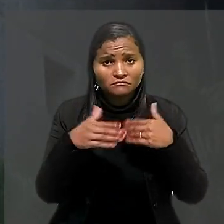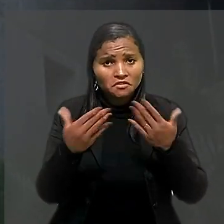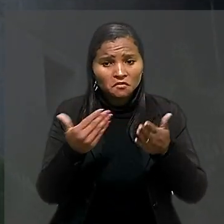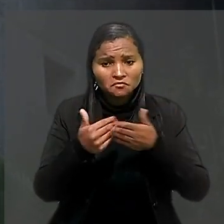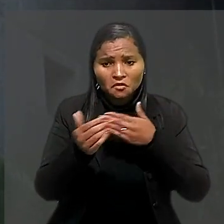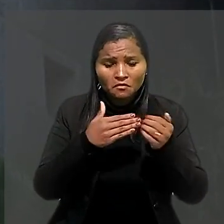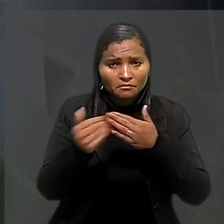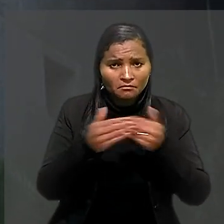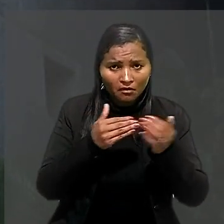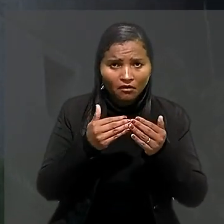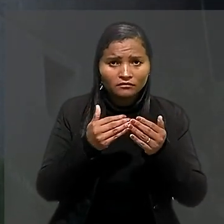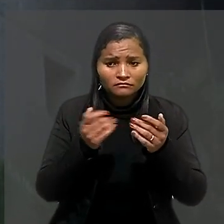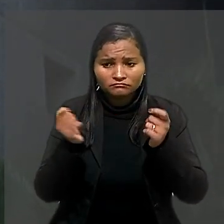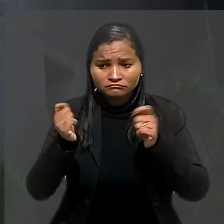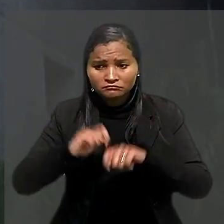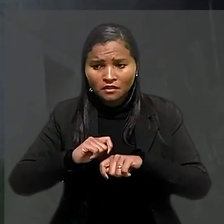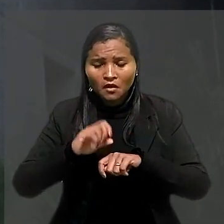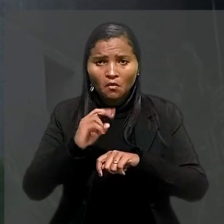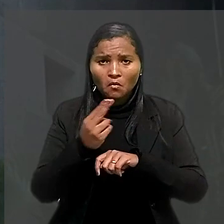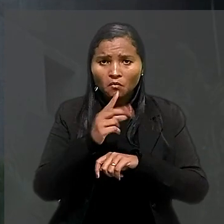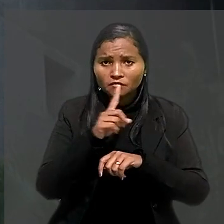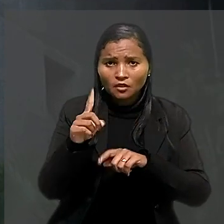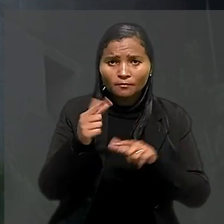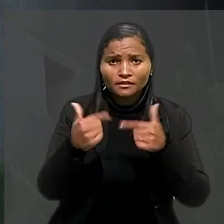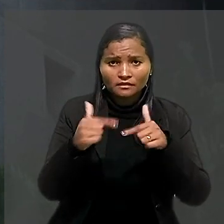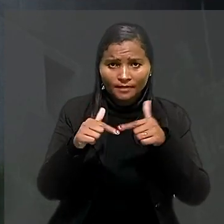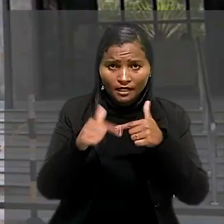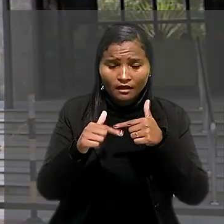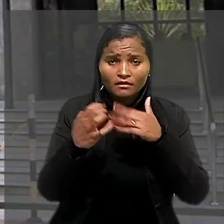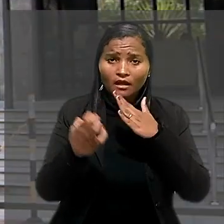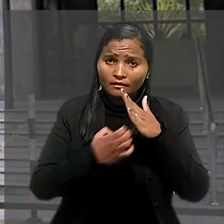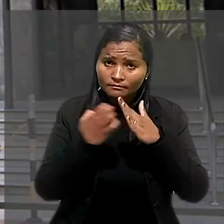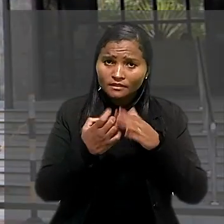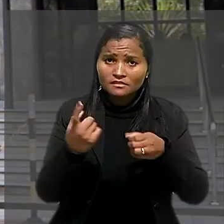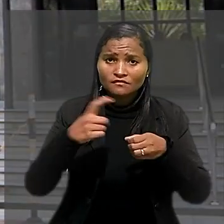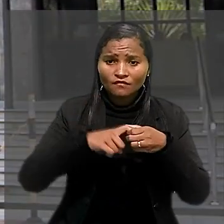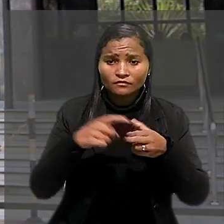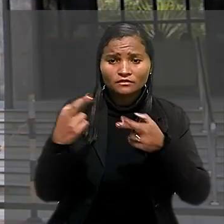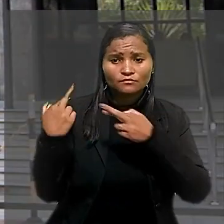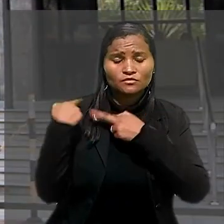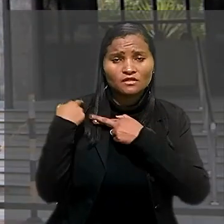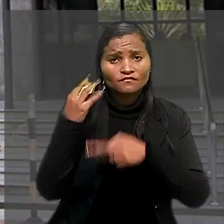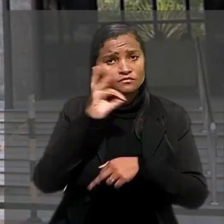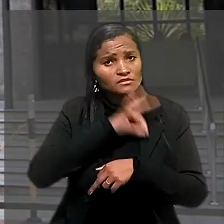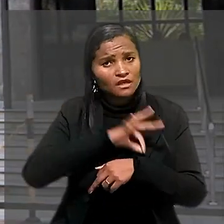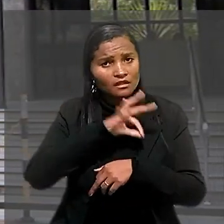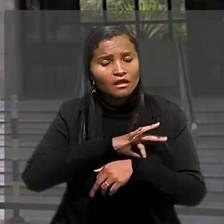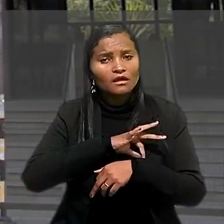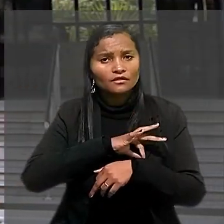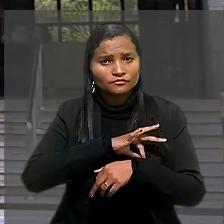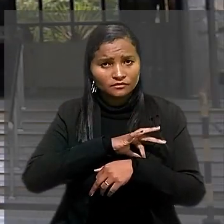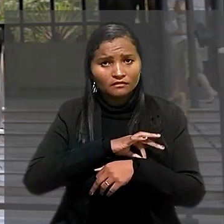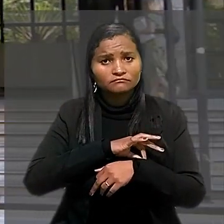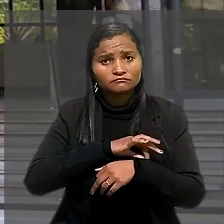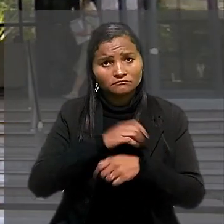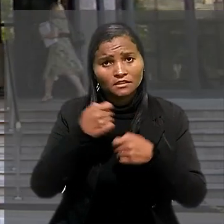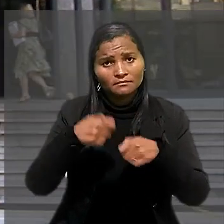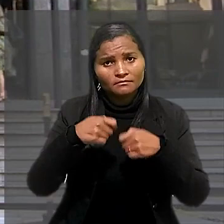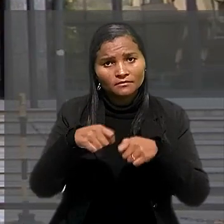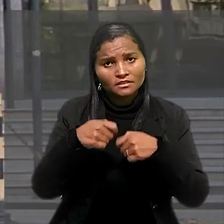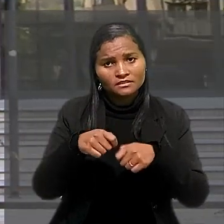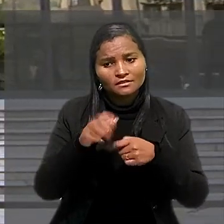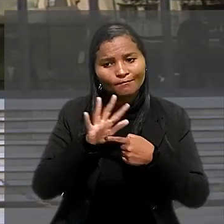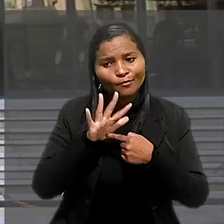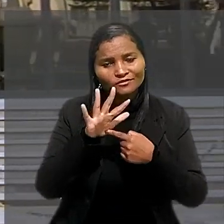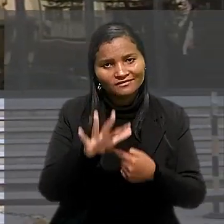forma, independentemente de haver aptidão para o trabalho, a empresa volta a ser responsável pelos salários, cabendo-lhe, no